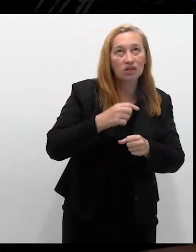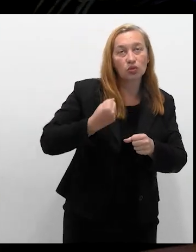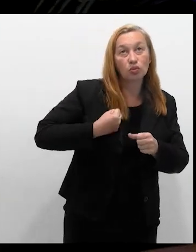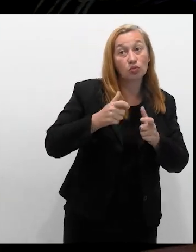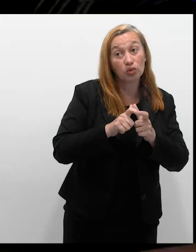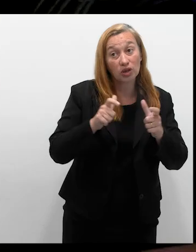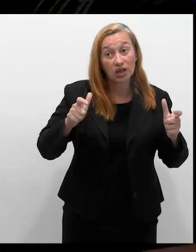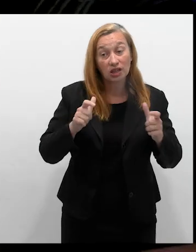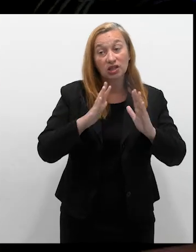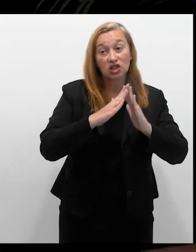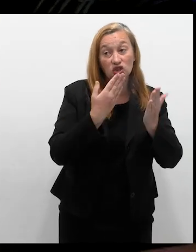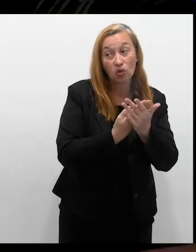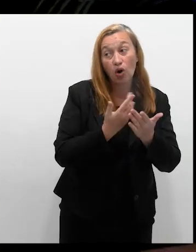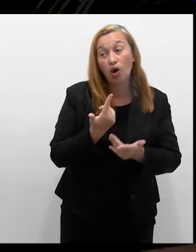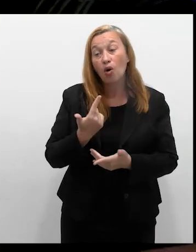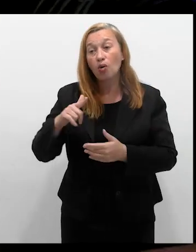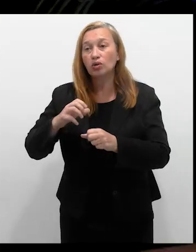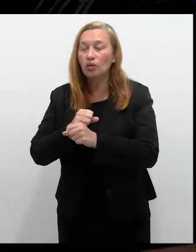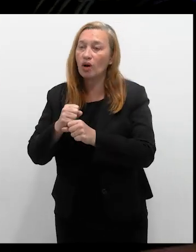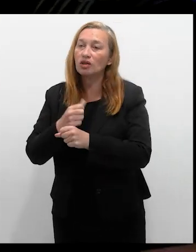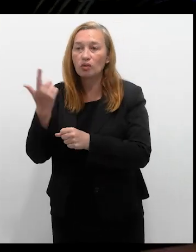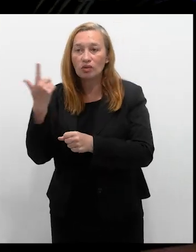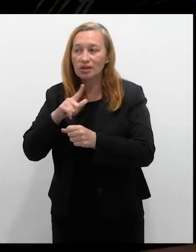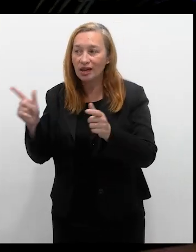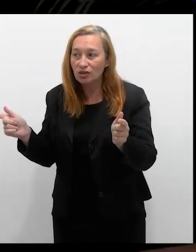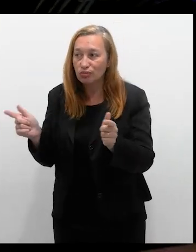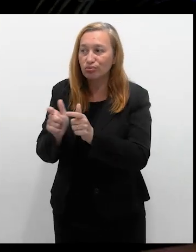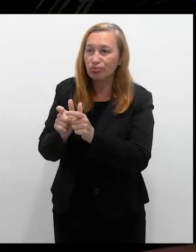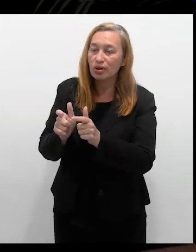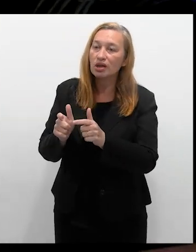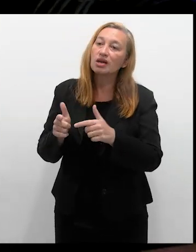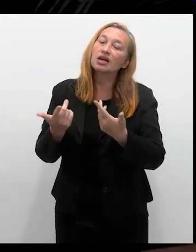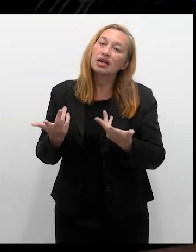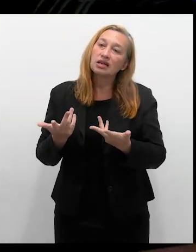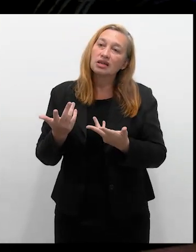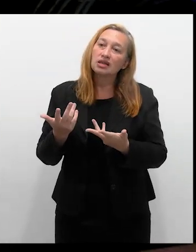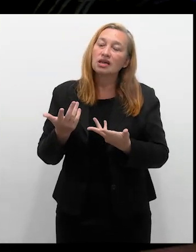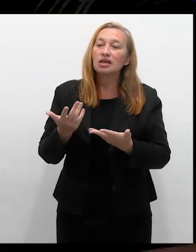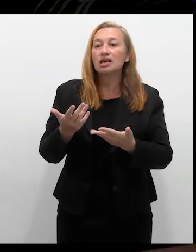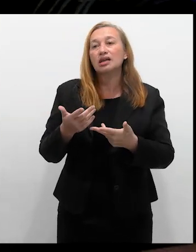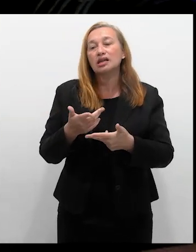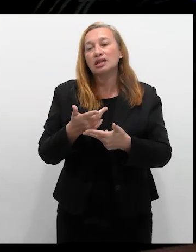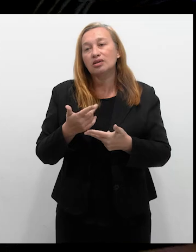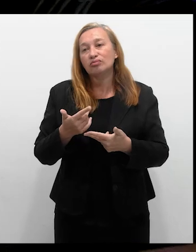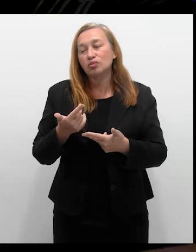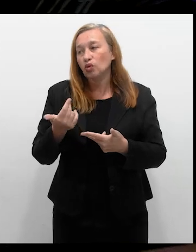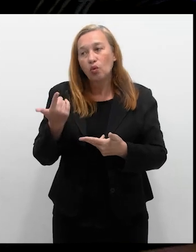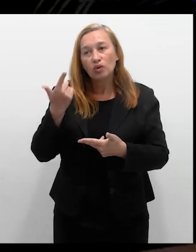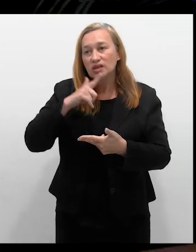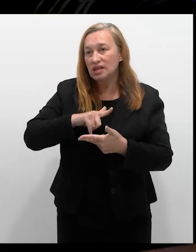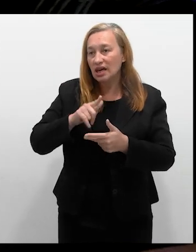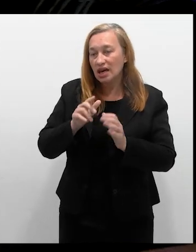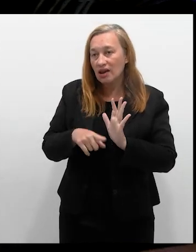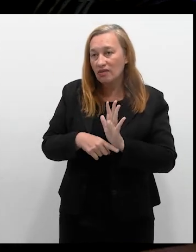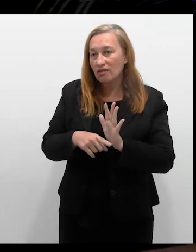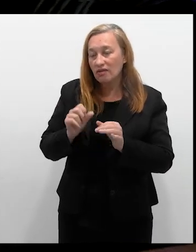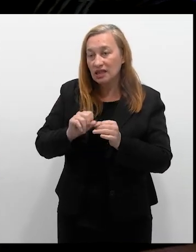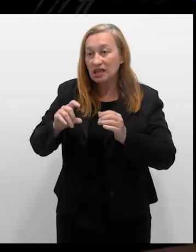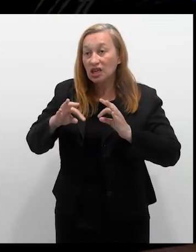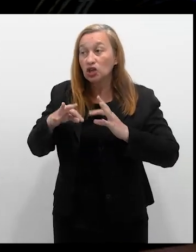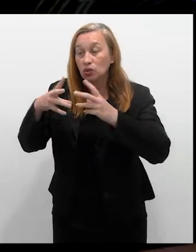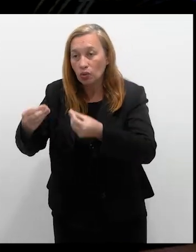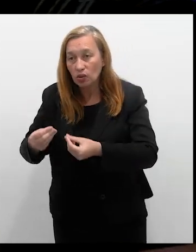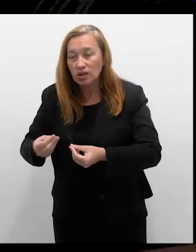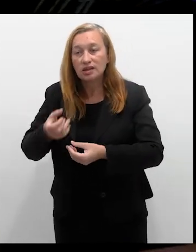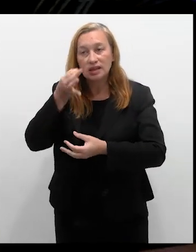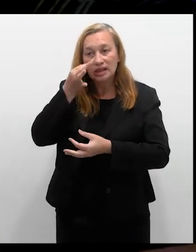quantidade de escolas, tem anos que a gente tem que reduzir. Então, nem sempre a gente consegue atender todas que têm interesse. Mas a gente, nos momentos em que a